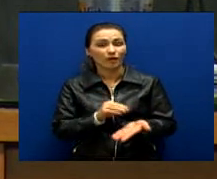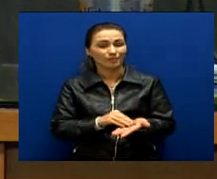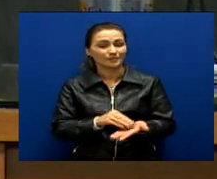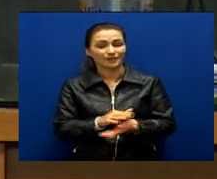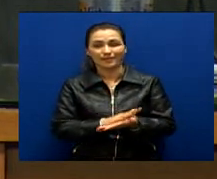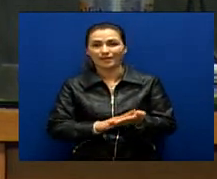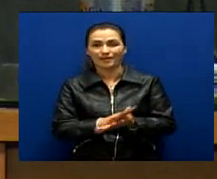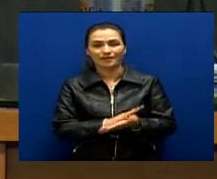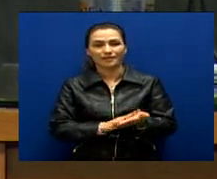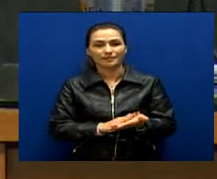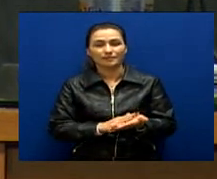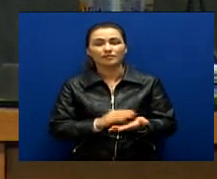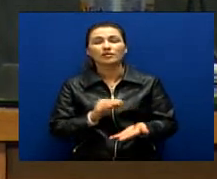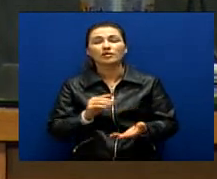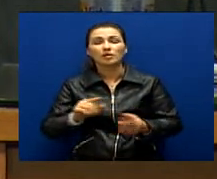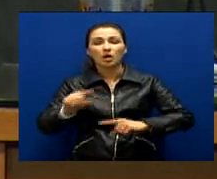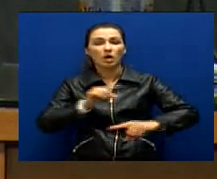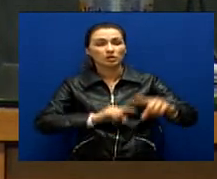muito